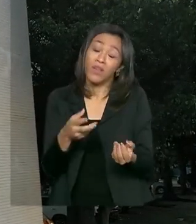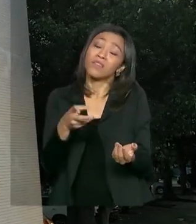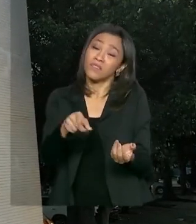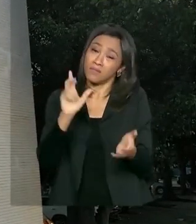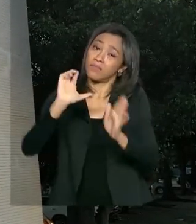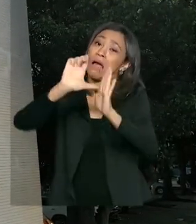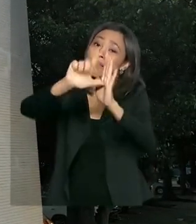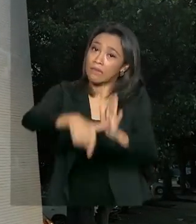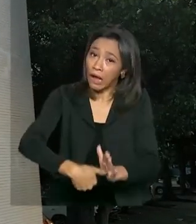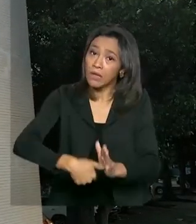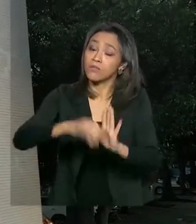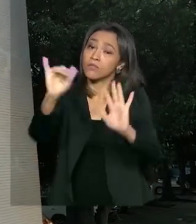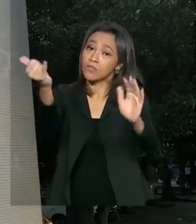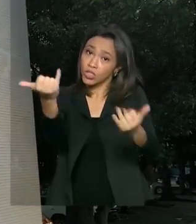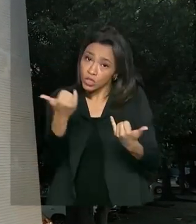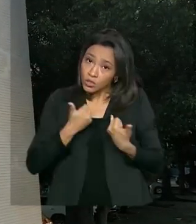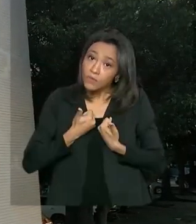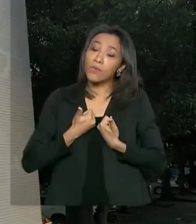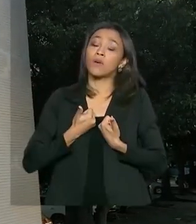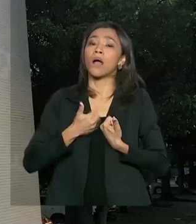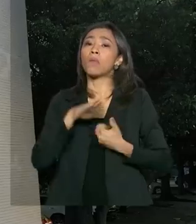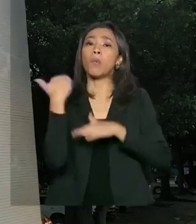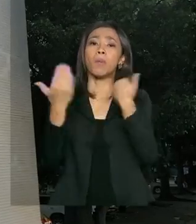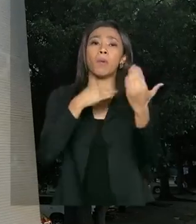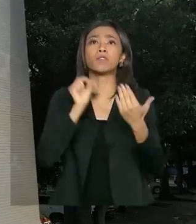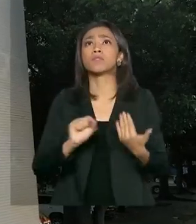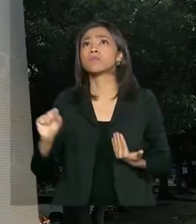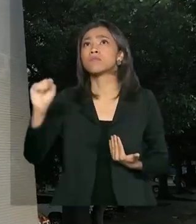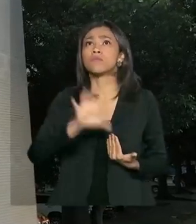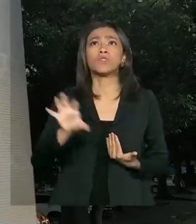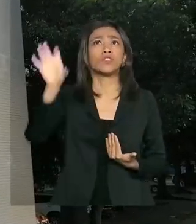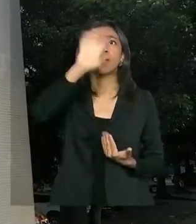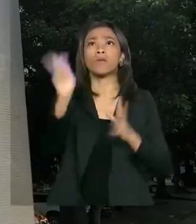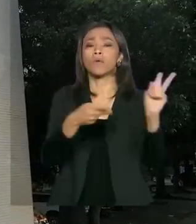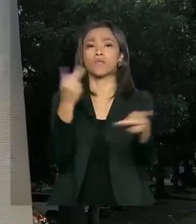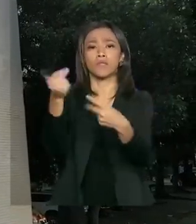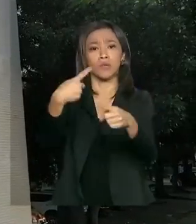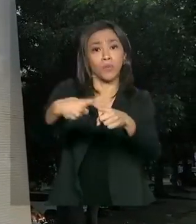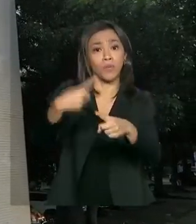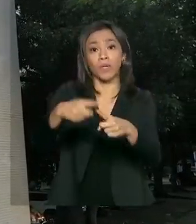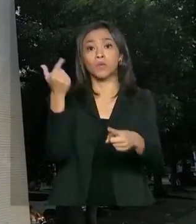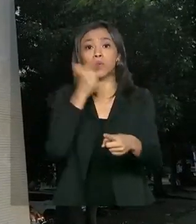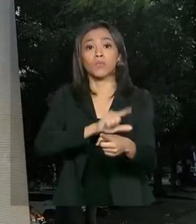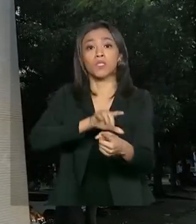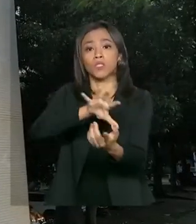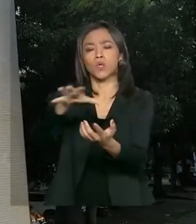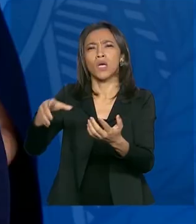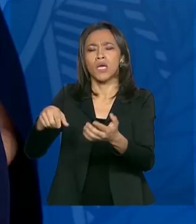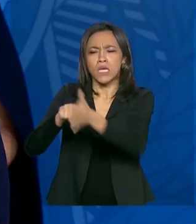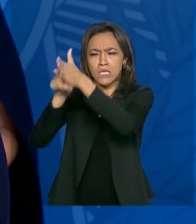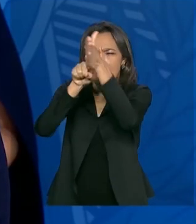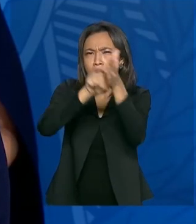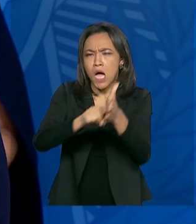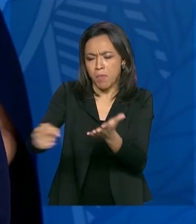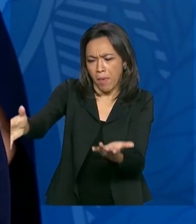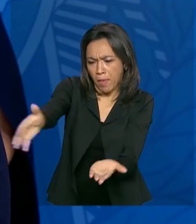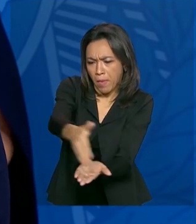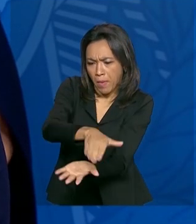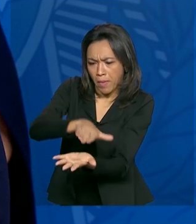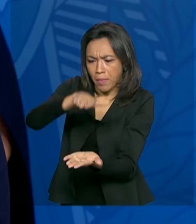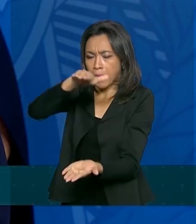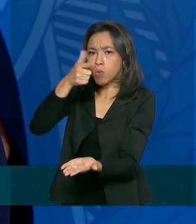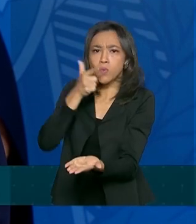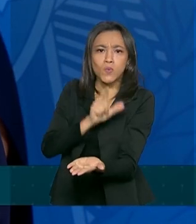divulgação dos números de mortes por causa da dificuldade dos estados em processar todos os exames. A gente imagina que com a